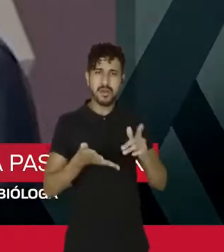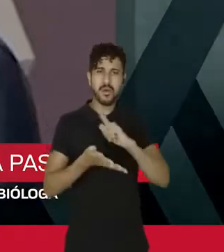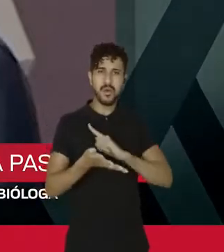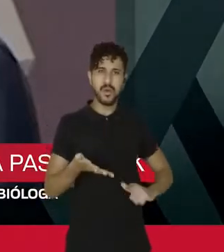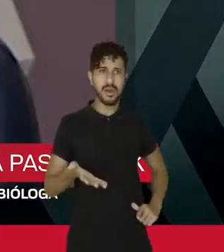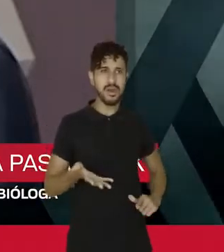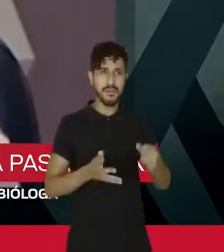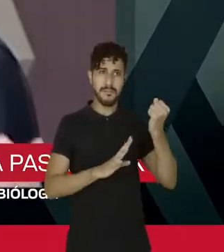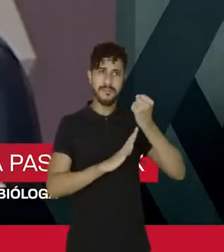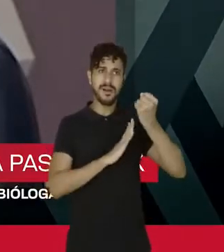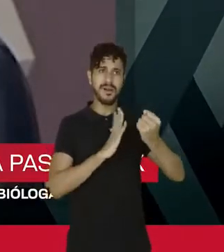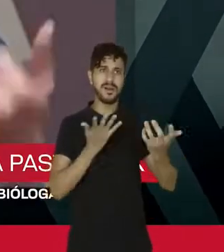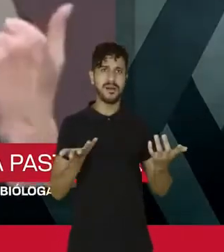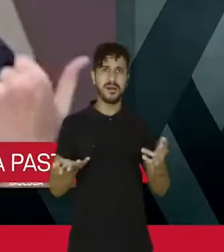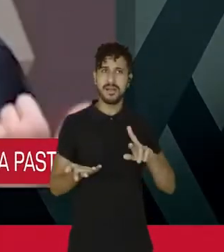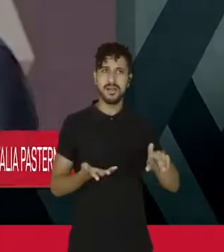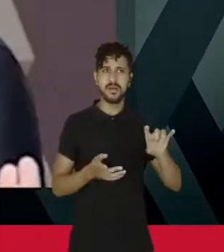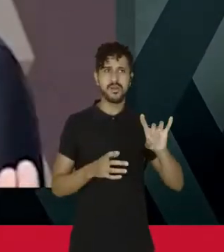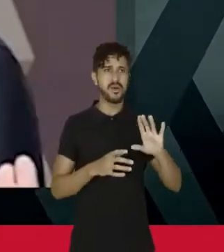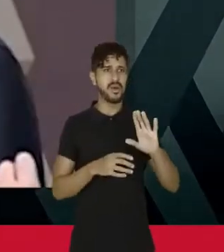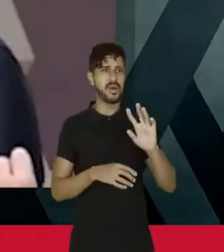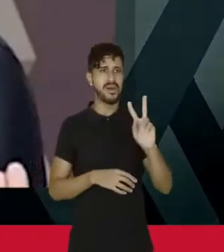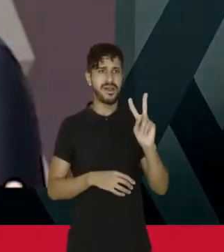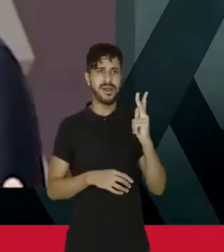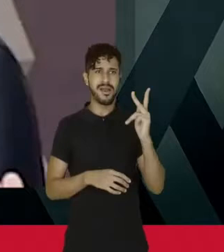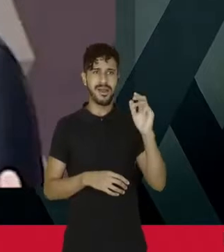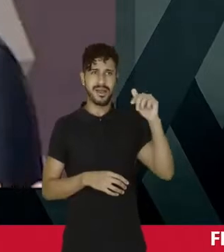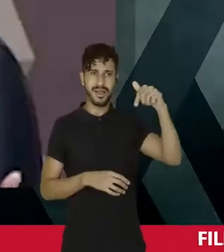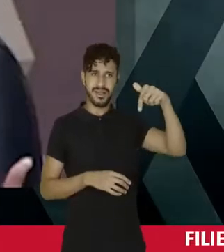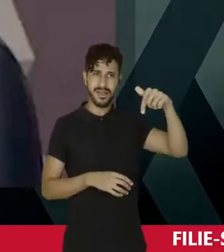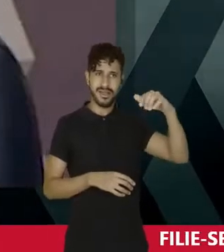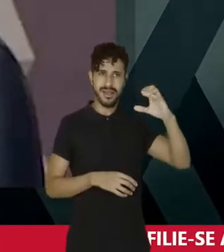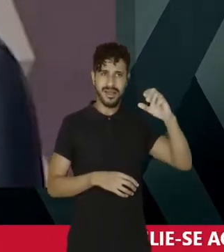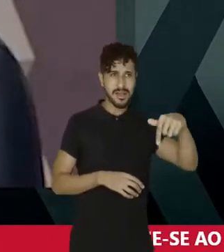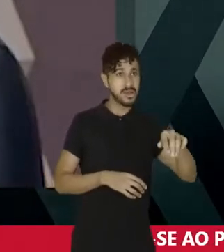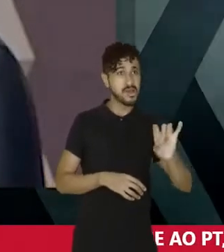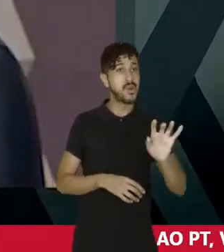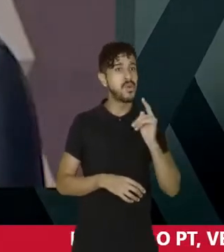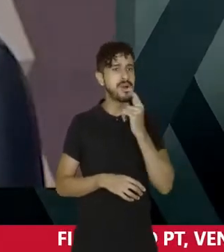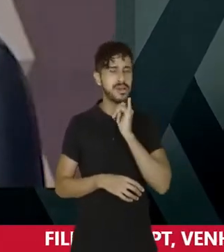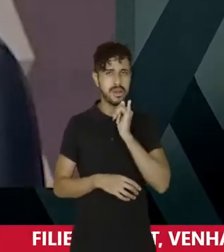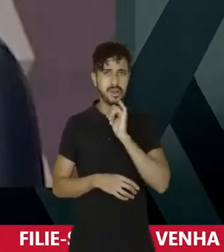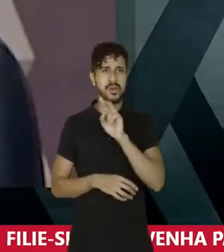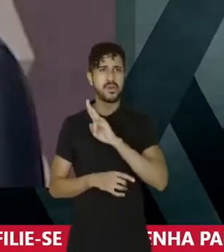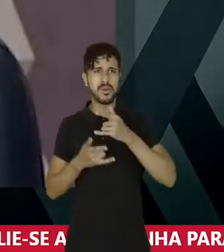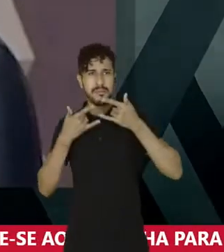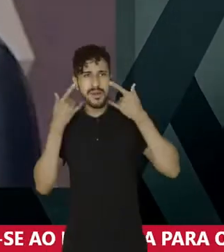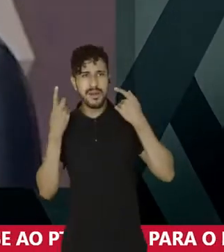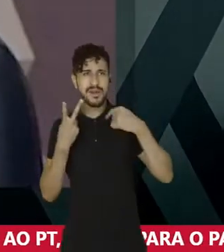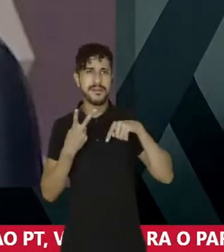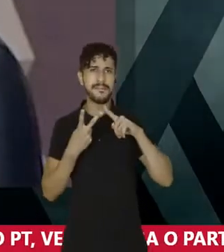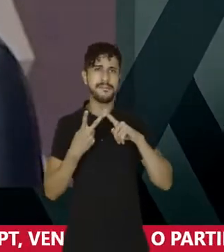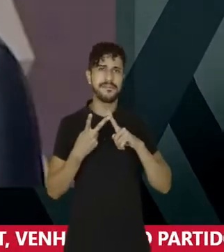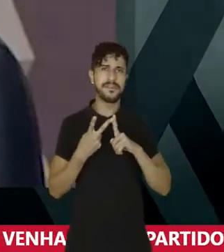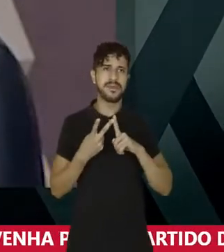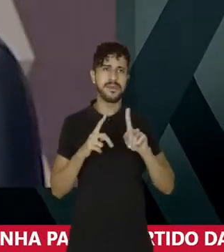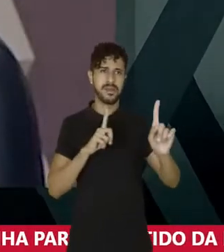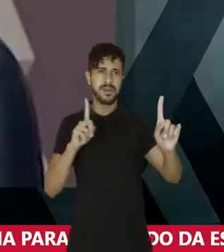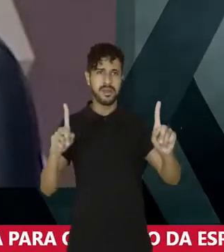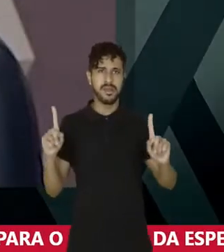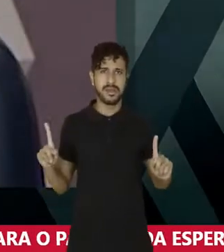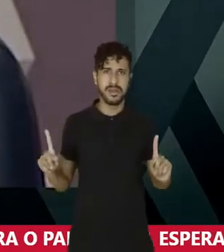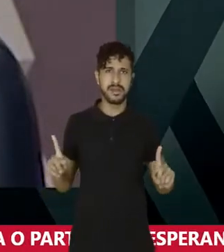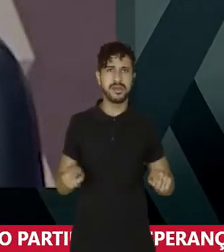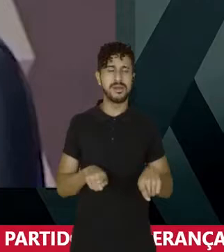governo na riso não é só propina propina que apenas um exemplo Isso serve para uso de máscaras isso certo distanciamento